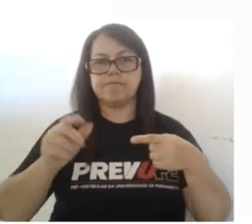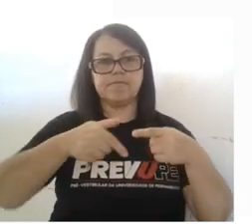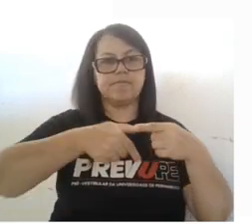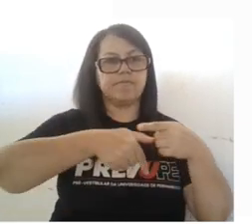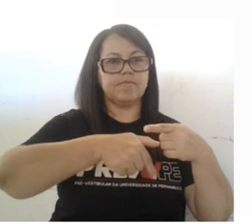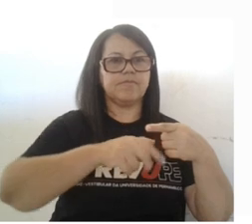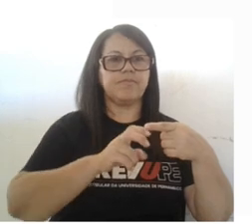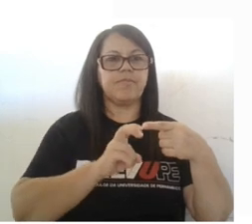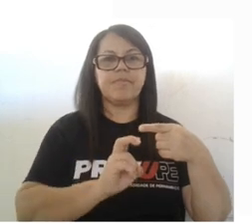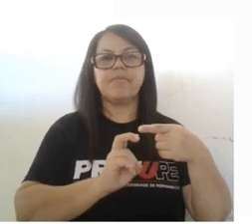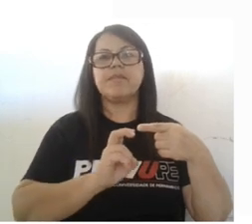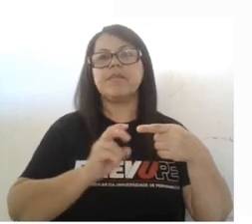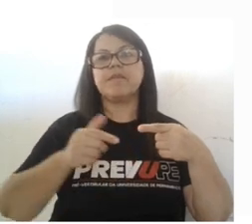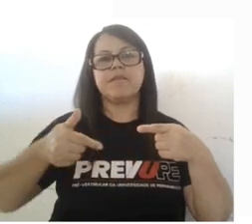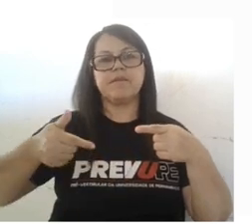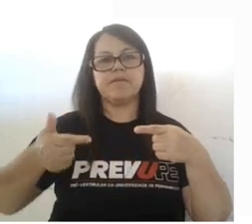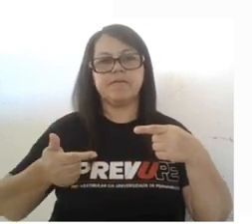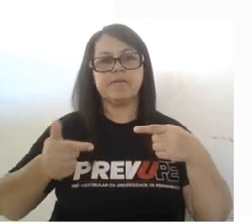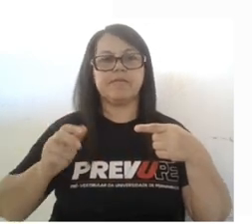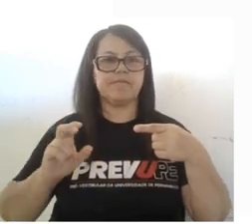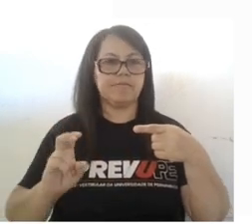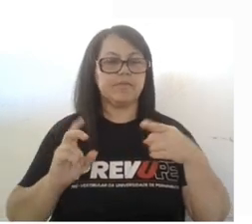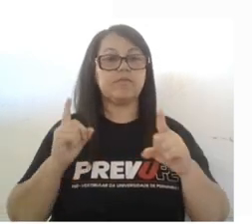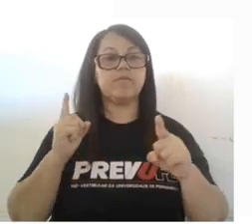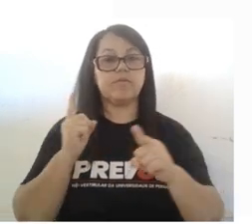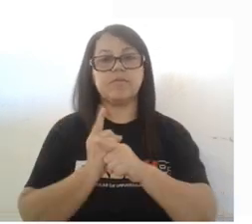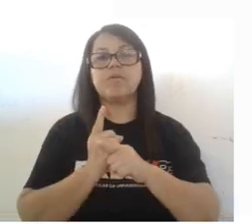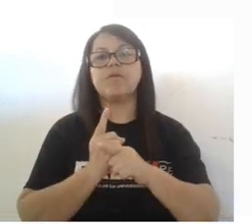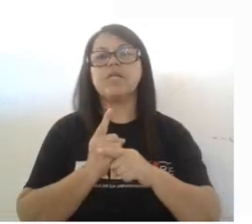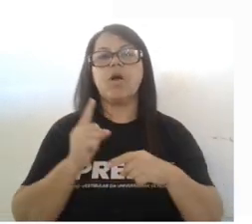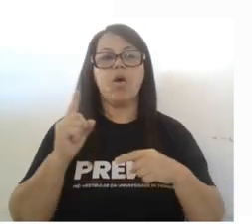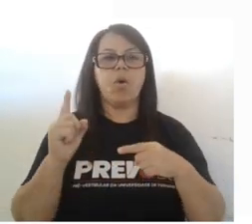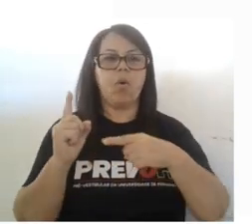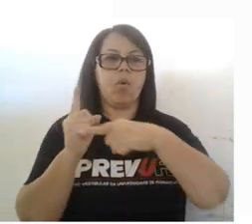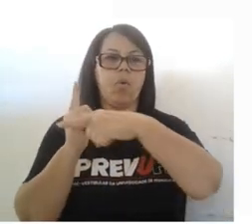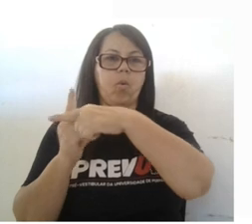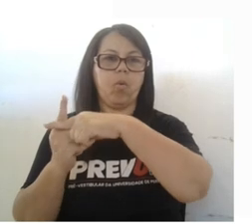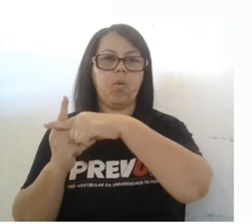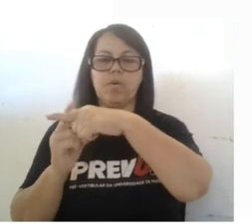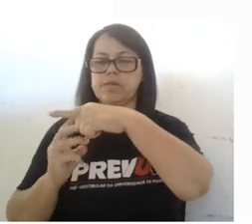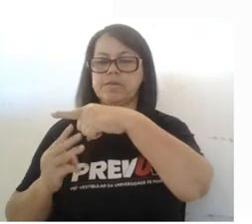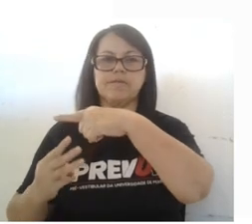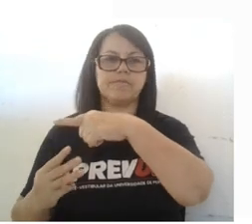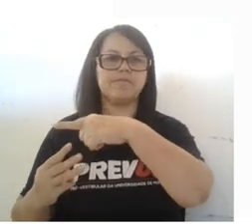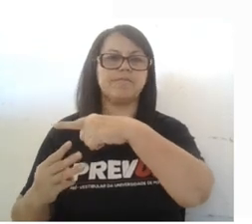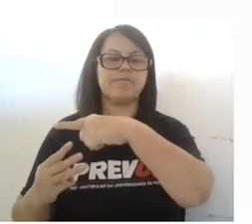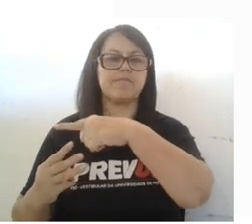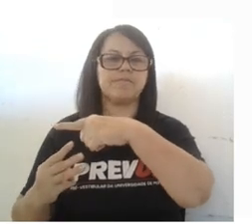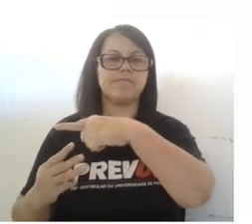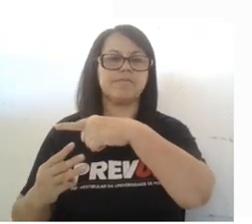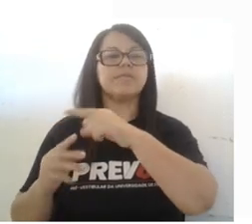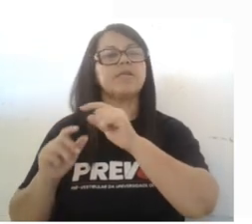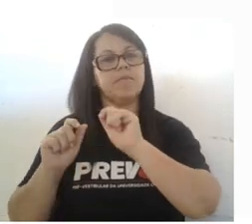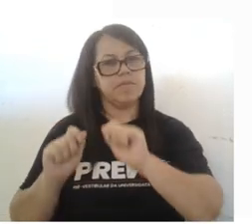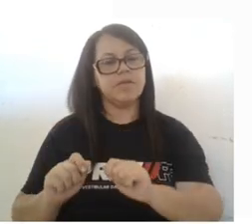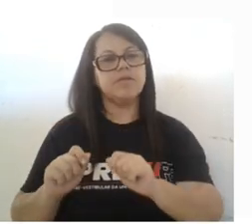porque dá para dividir os dois números aqui por 25. Então, eu vou encontrar 1 sobre 3. E aí,